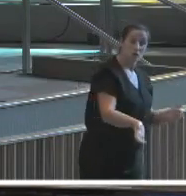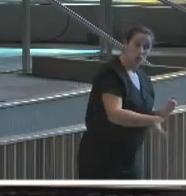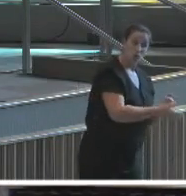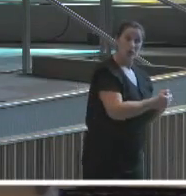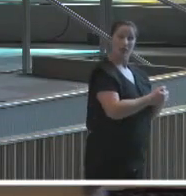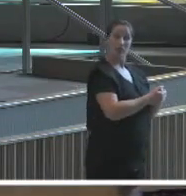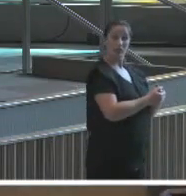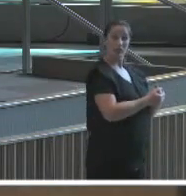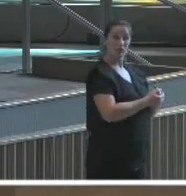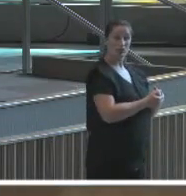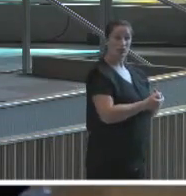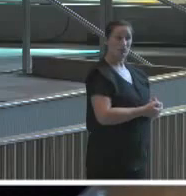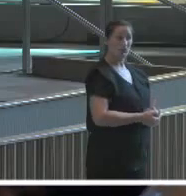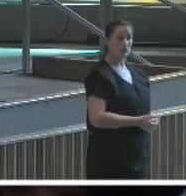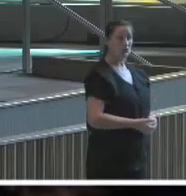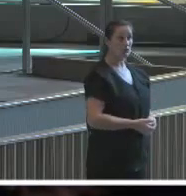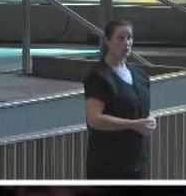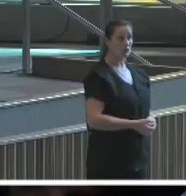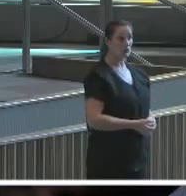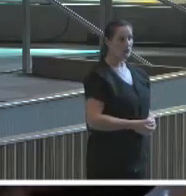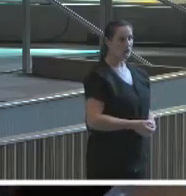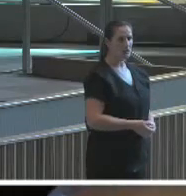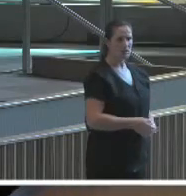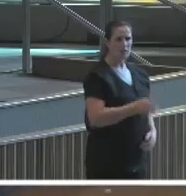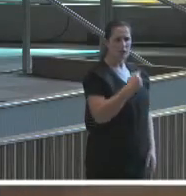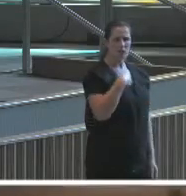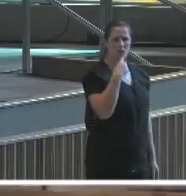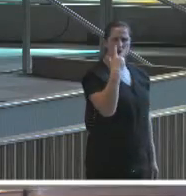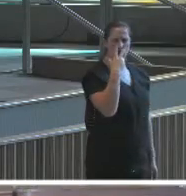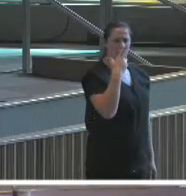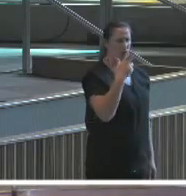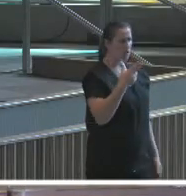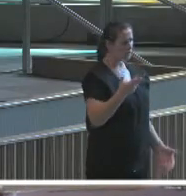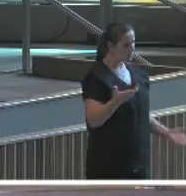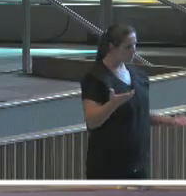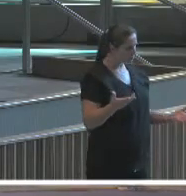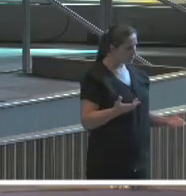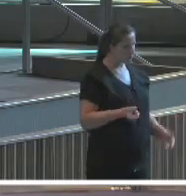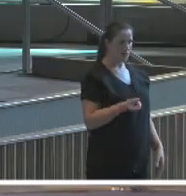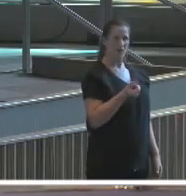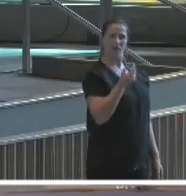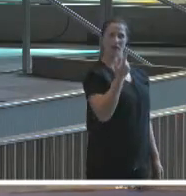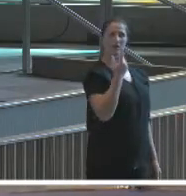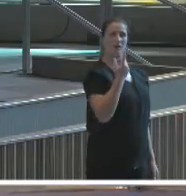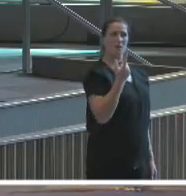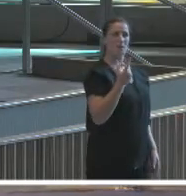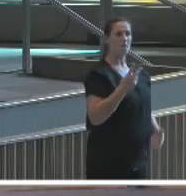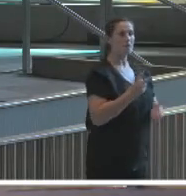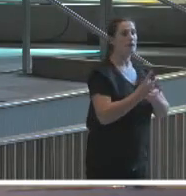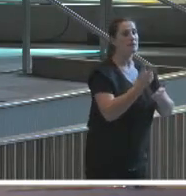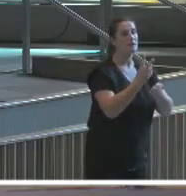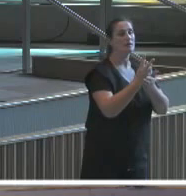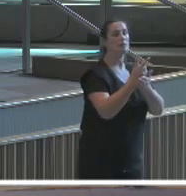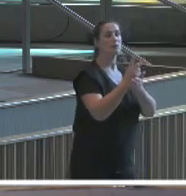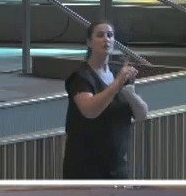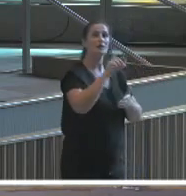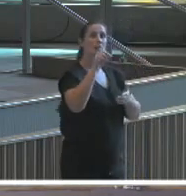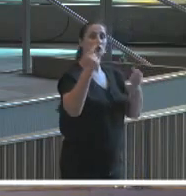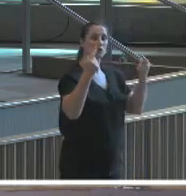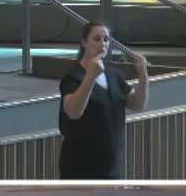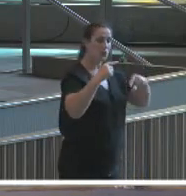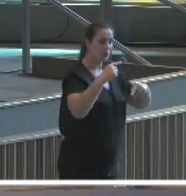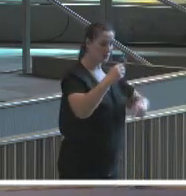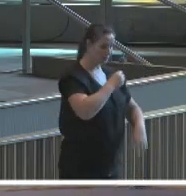tesouro. Eu acho isso incrível. Toda vez que Deus começa a confrontar o nosso pecado, a gente